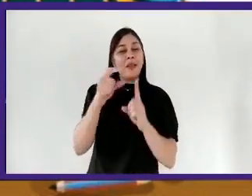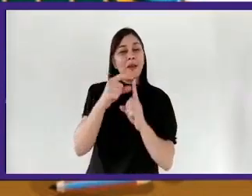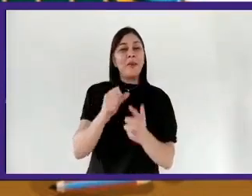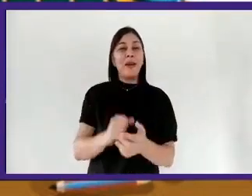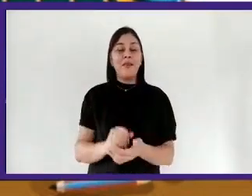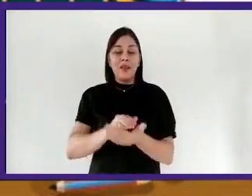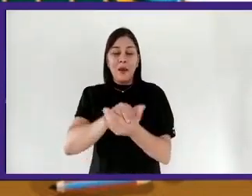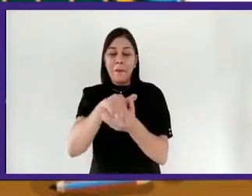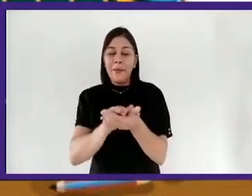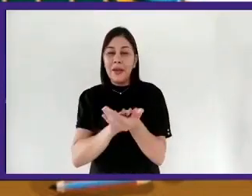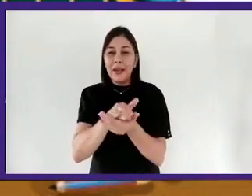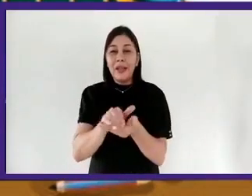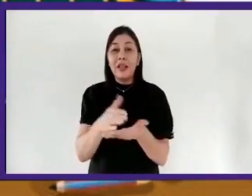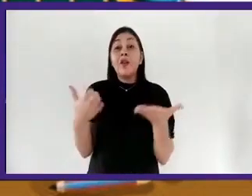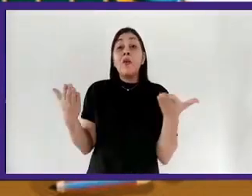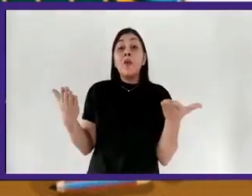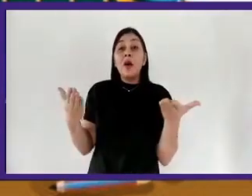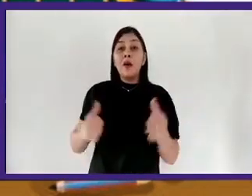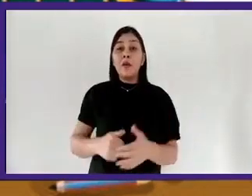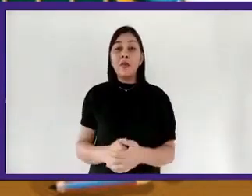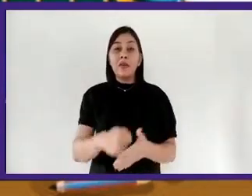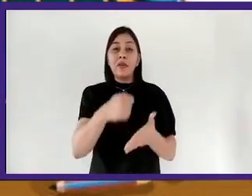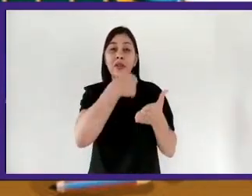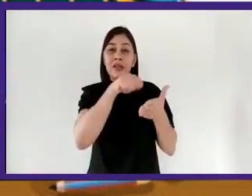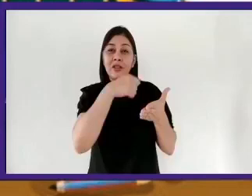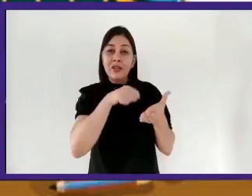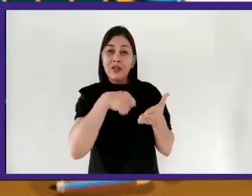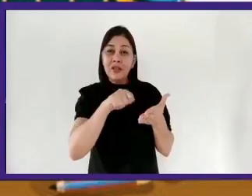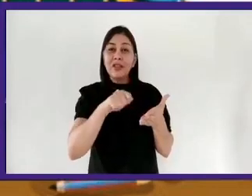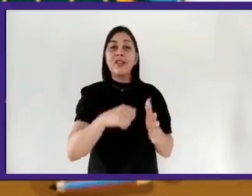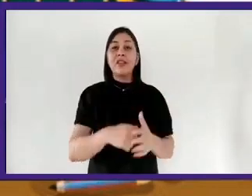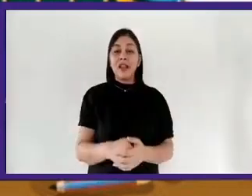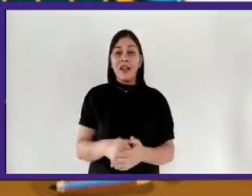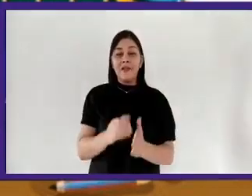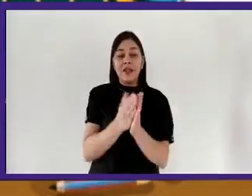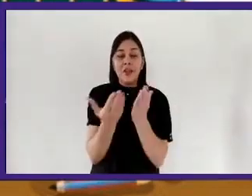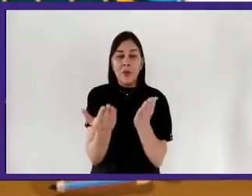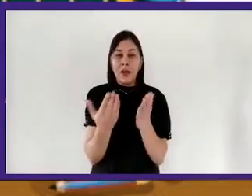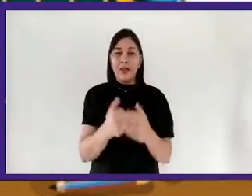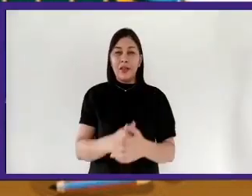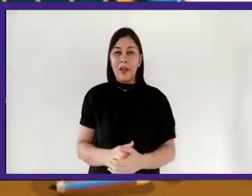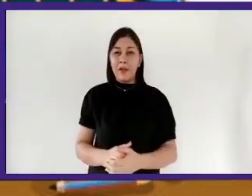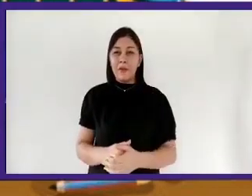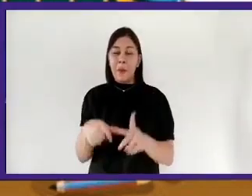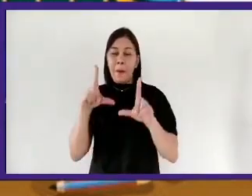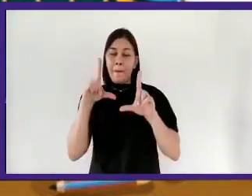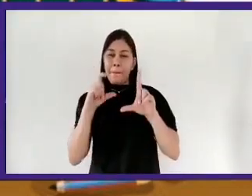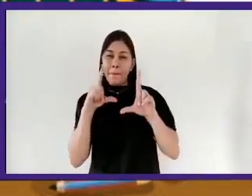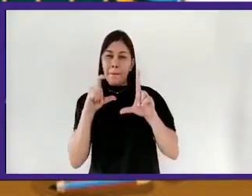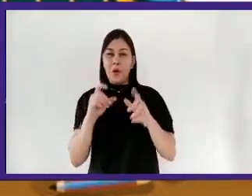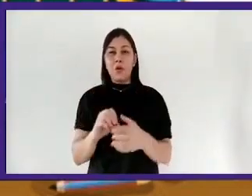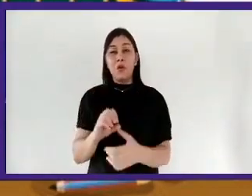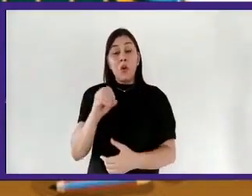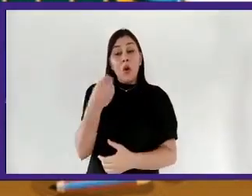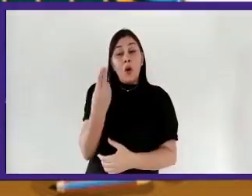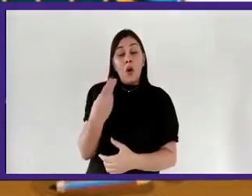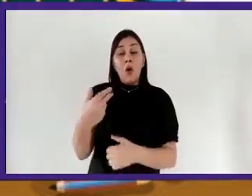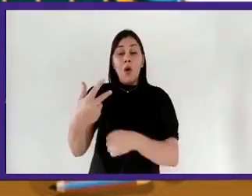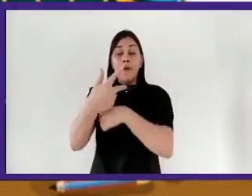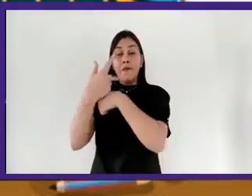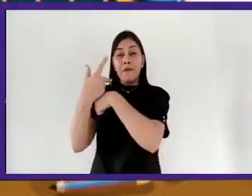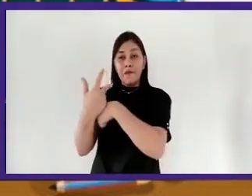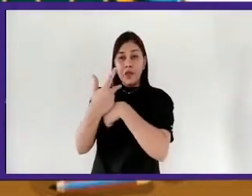palavra brigadeiro. Qual é? Escreve ela aí no seu caderninho. Tira uma foto ou grava um